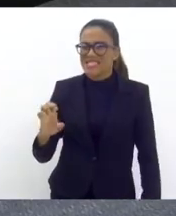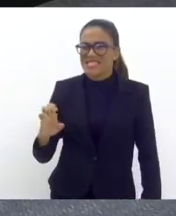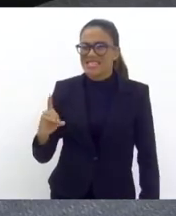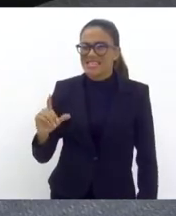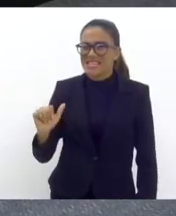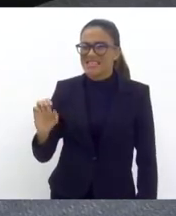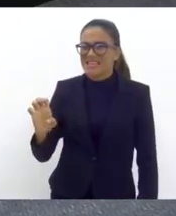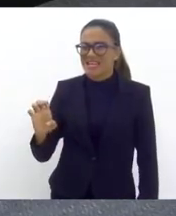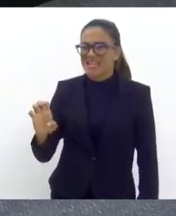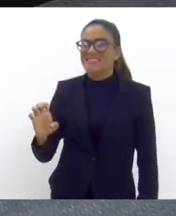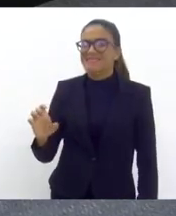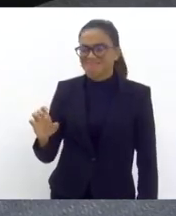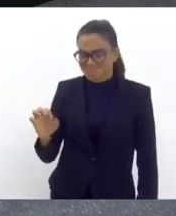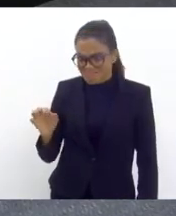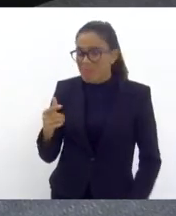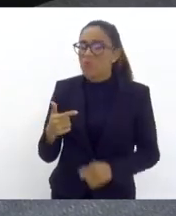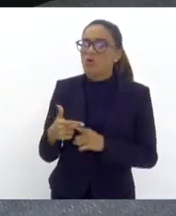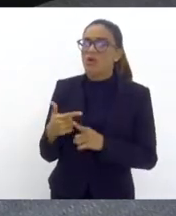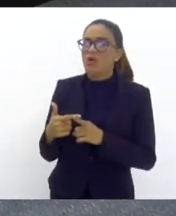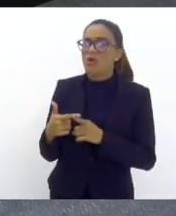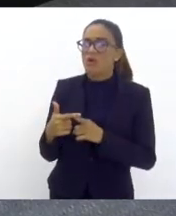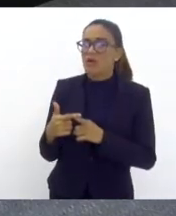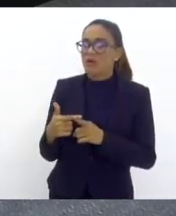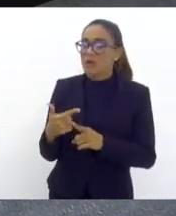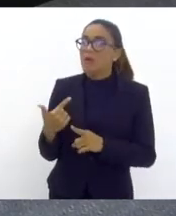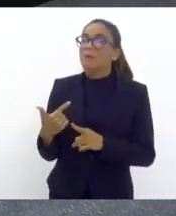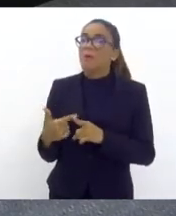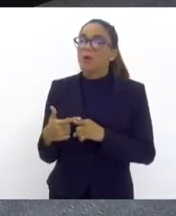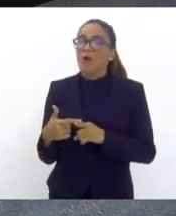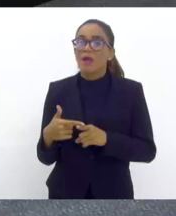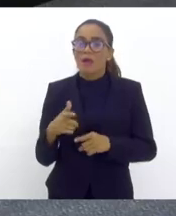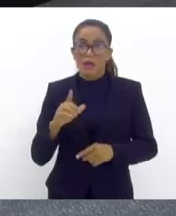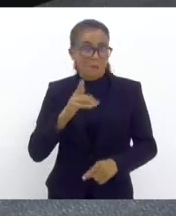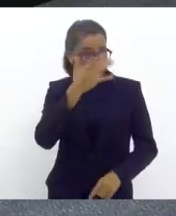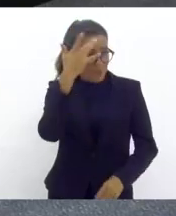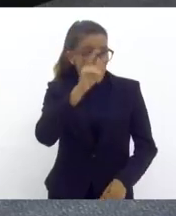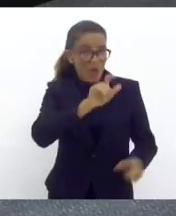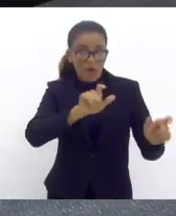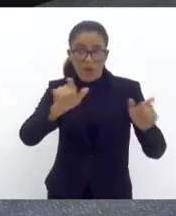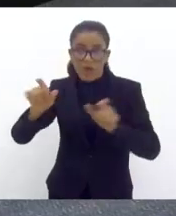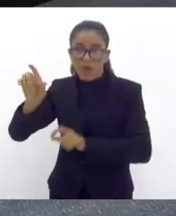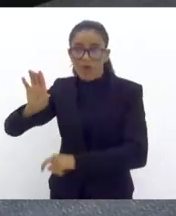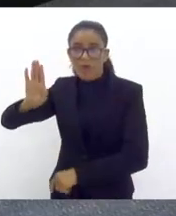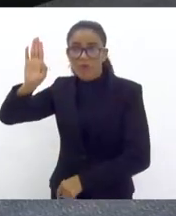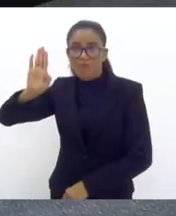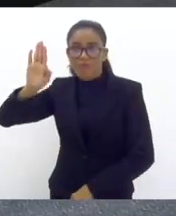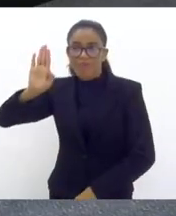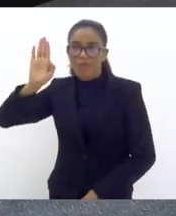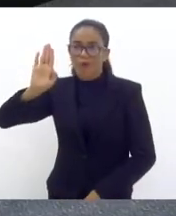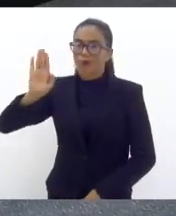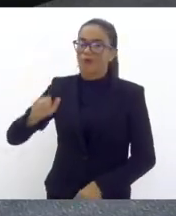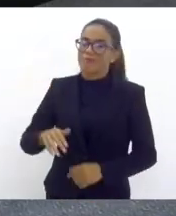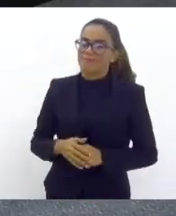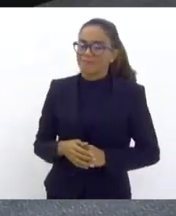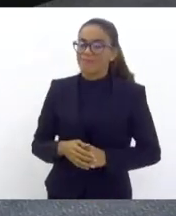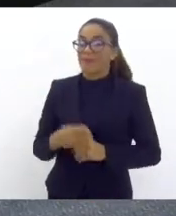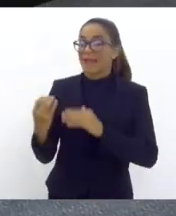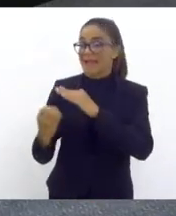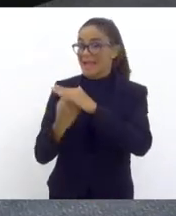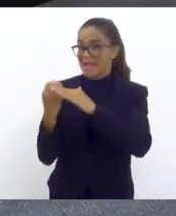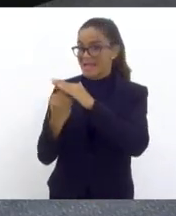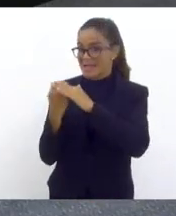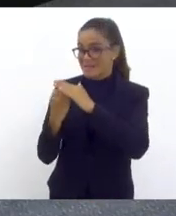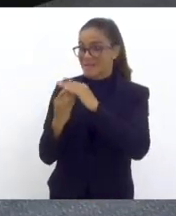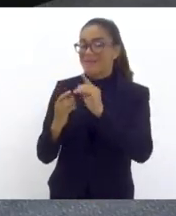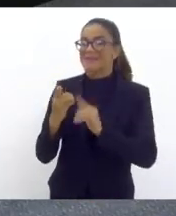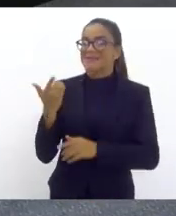votado contra por quê Porque se imaginar eles imaginavam quem votou a favor de que a empresa né que ganhou a licitação